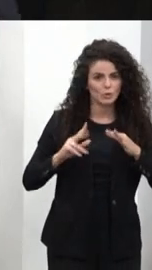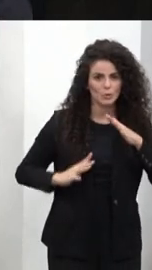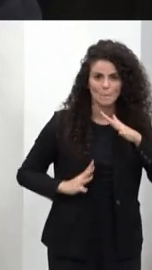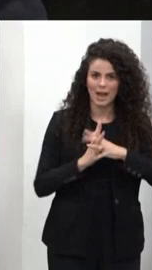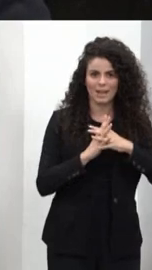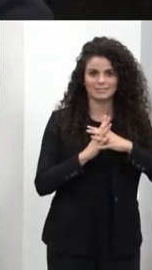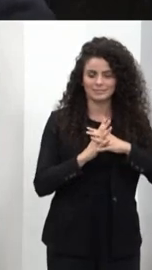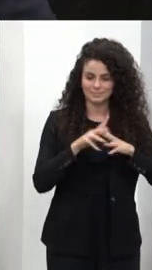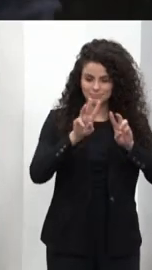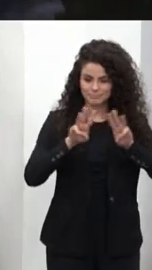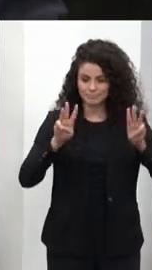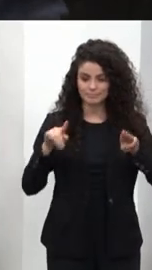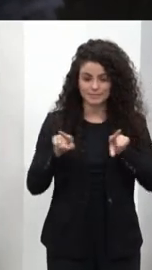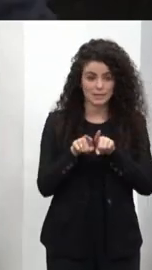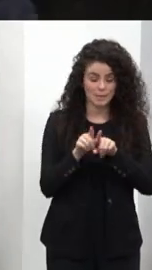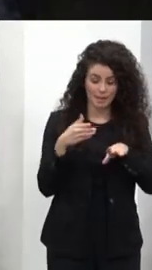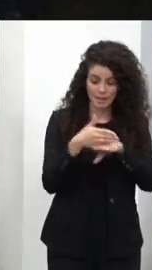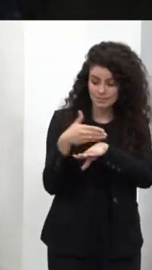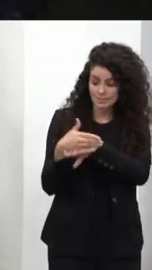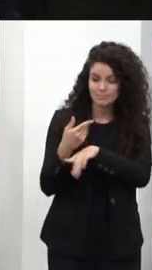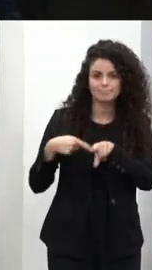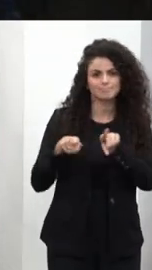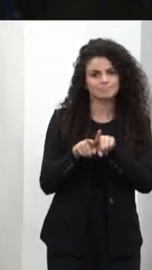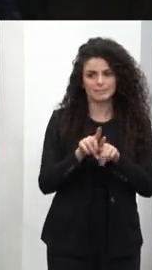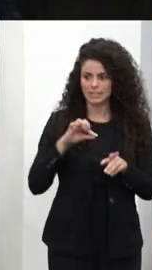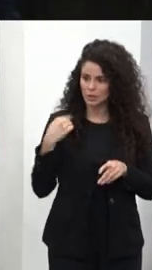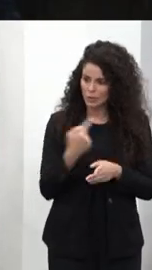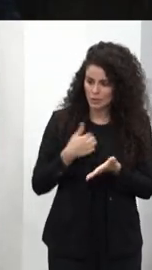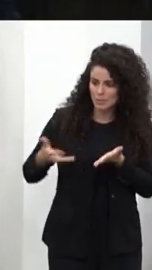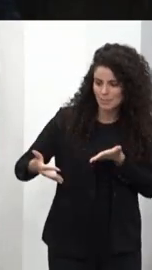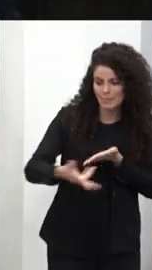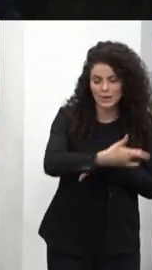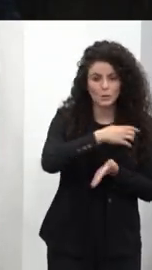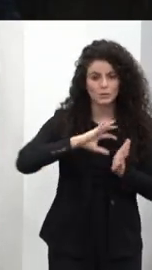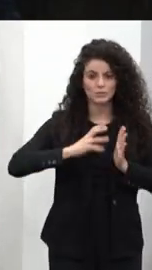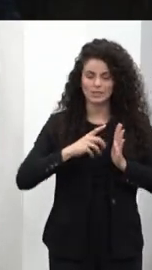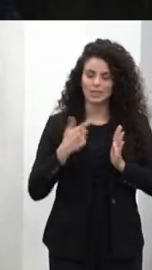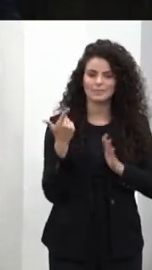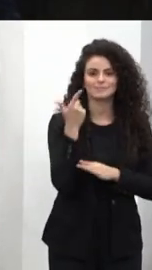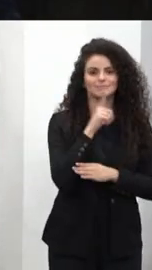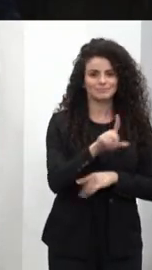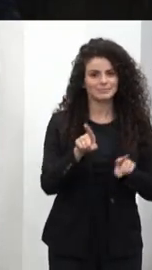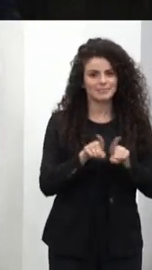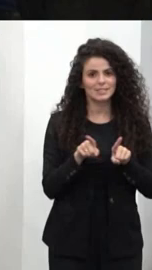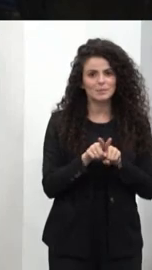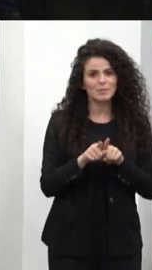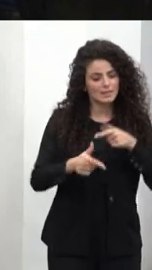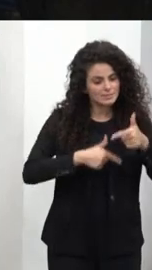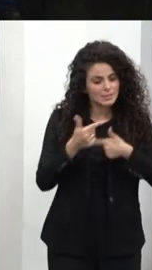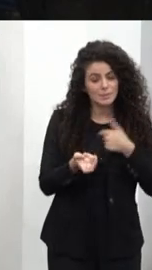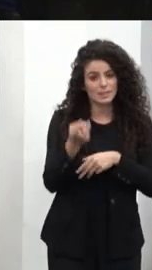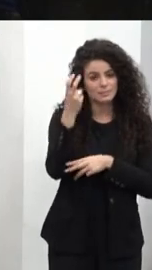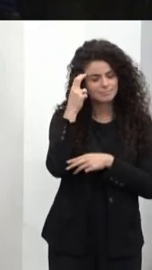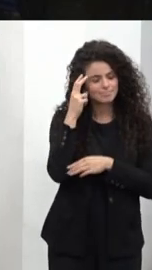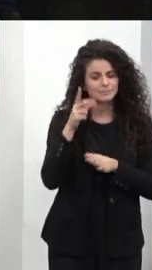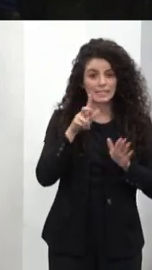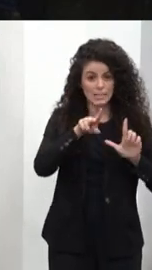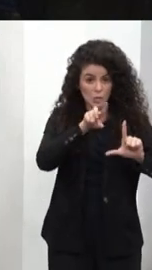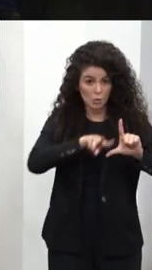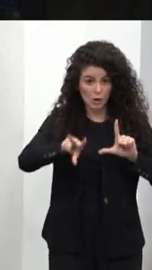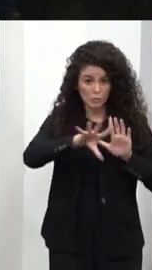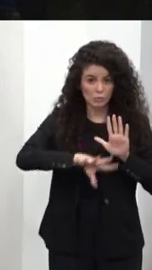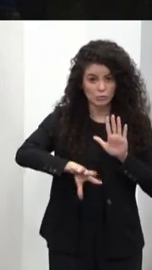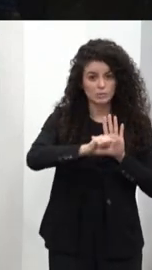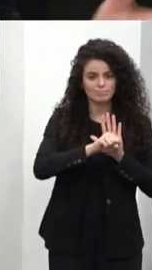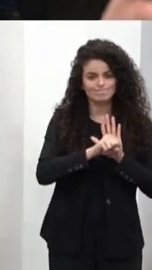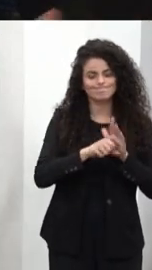sites aos nossos bancos de dados então assim nós trabalhamos muito pela cultura naquela ocasião e sabemos que o audiovisual Foi bastante prejudicado sentimos